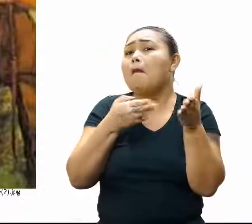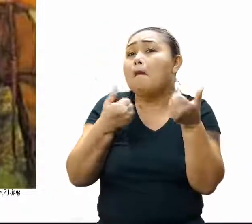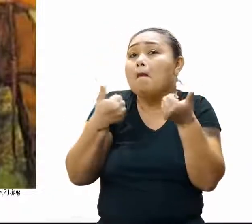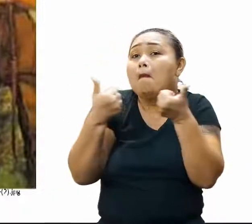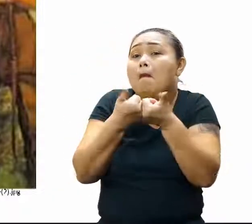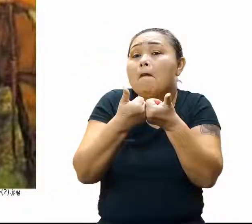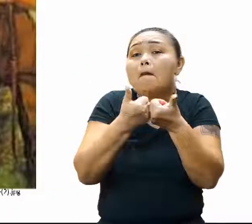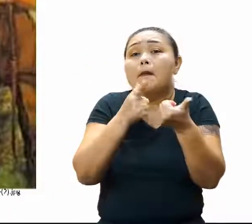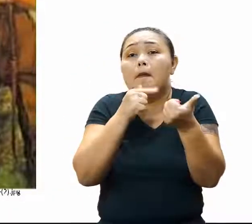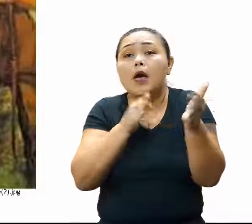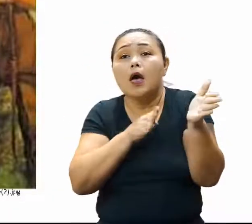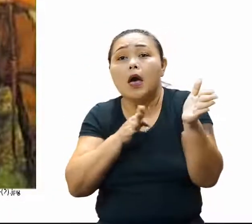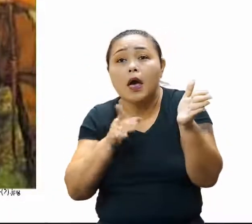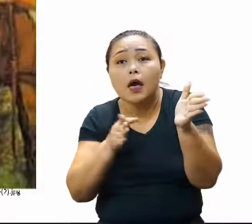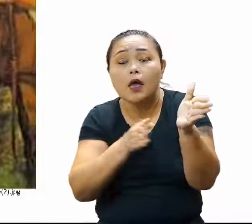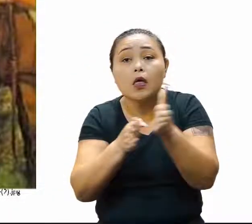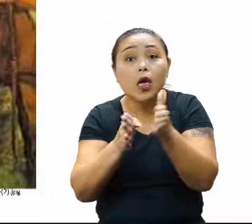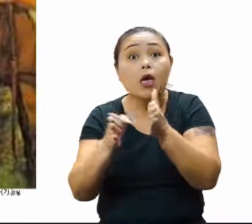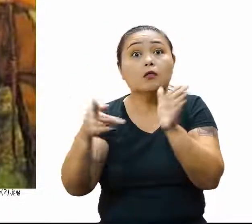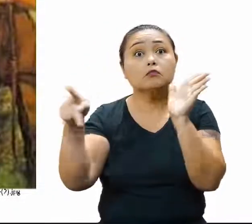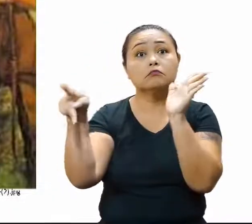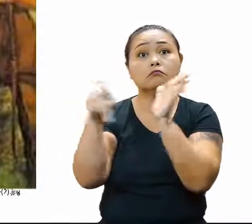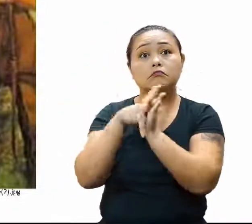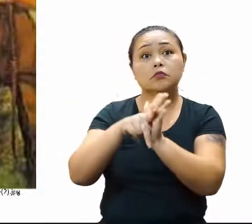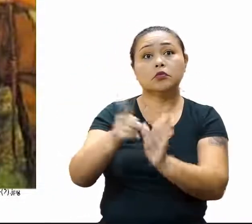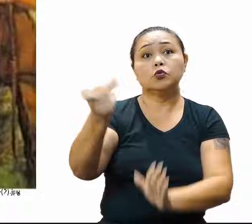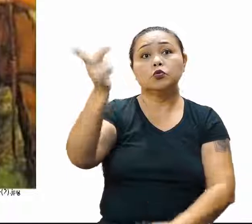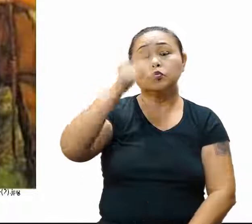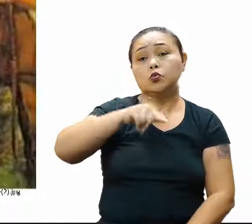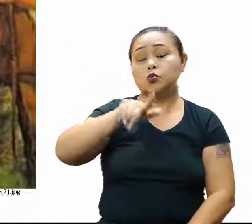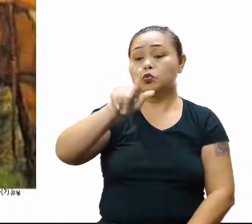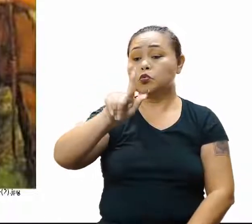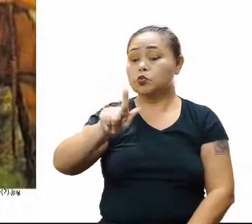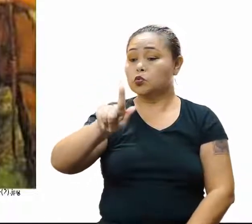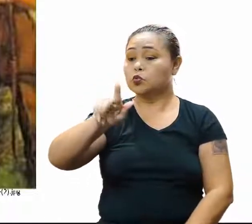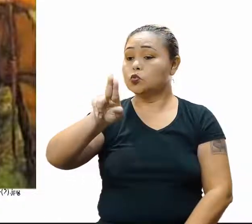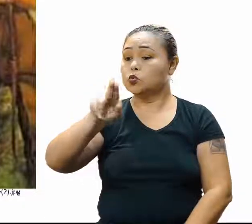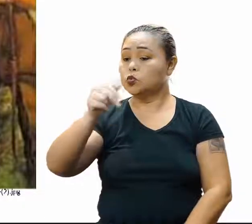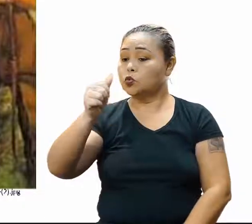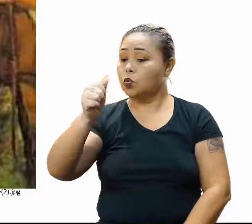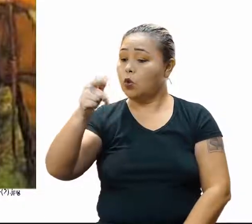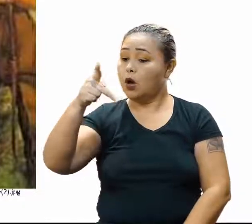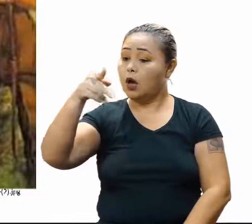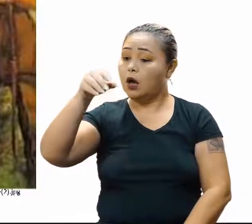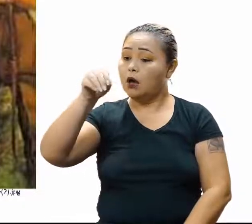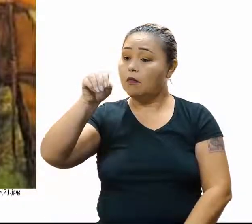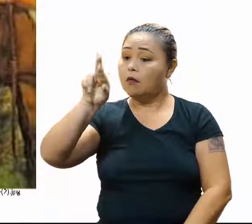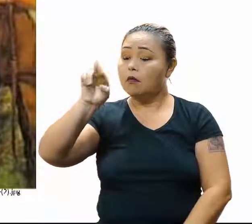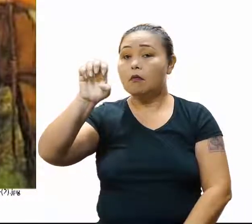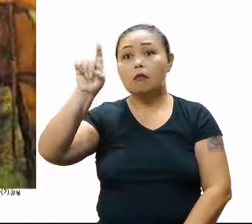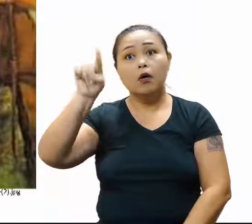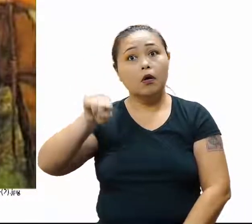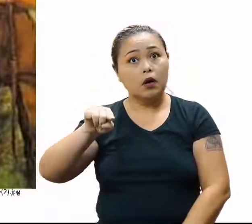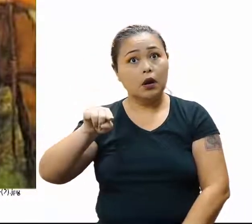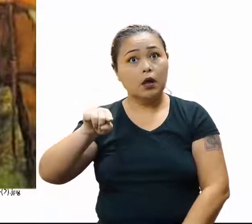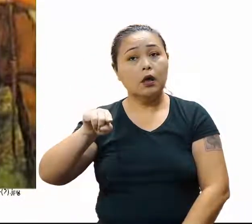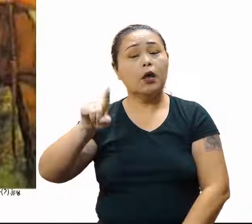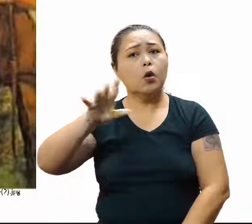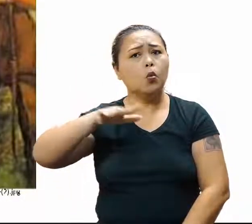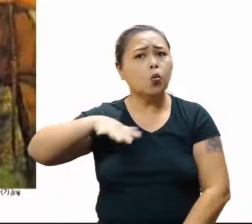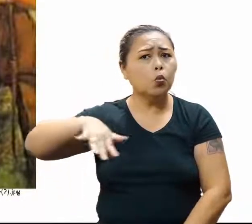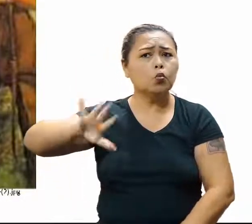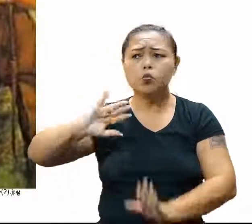do Guaporé. Quando se fala região do Guaporé, aí nós temos toda a calha, todo o